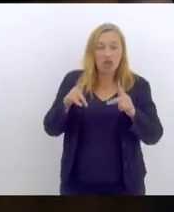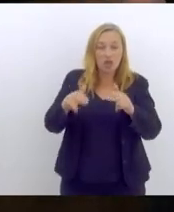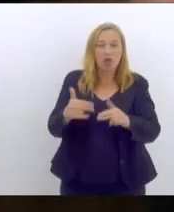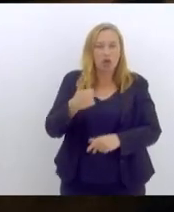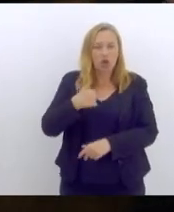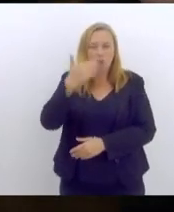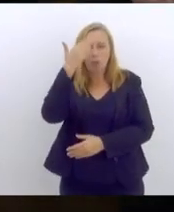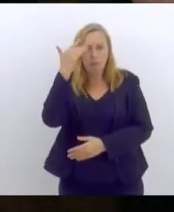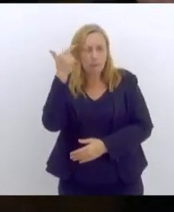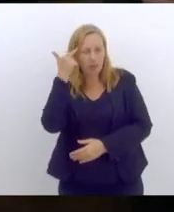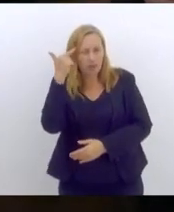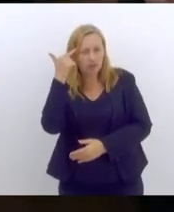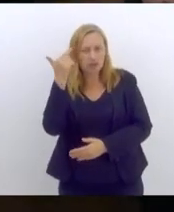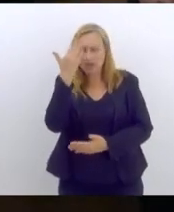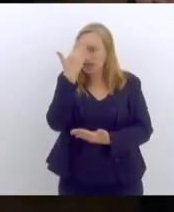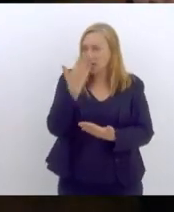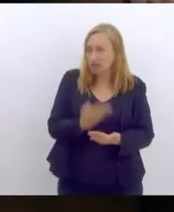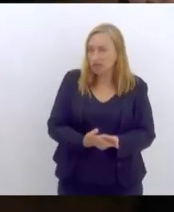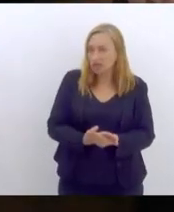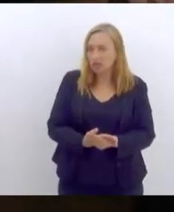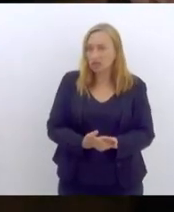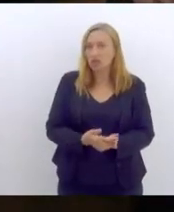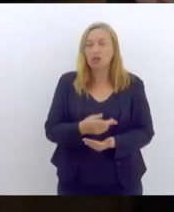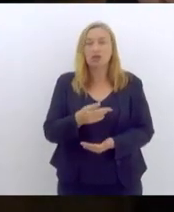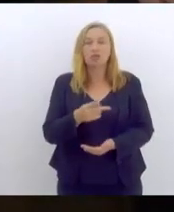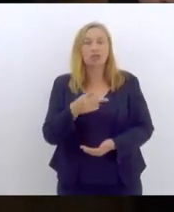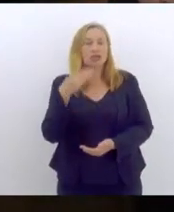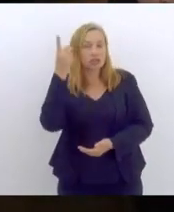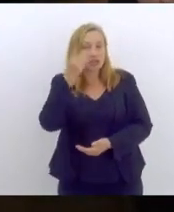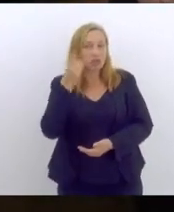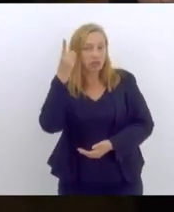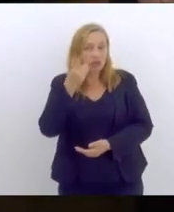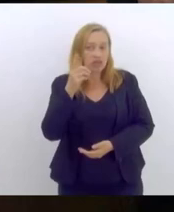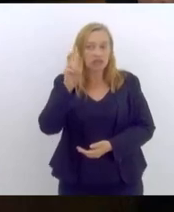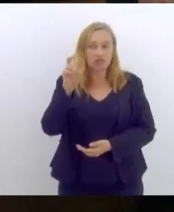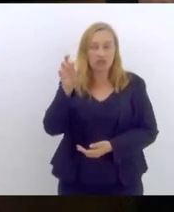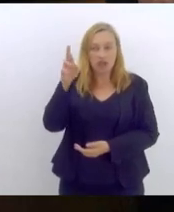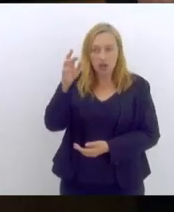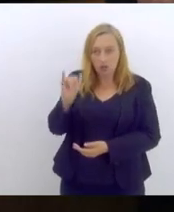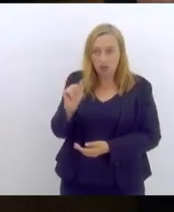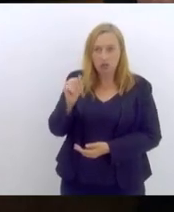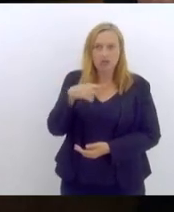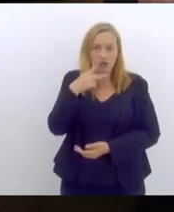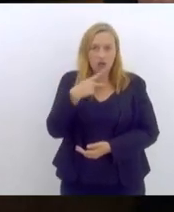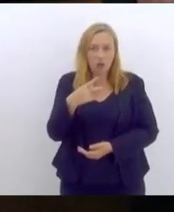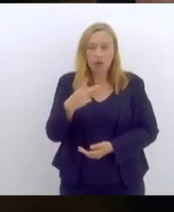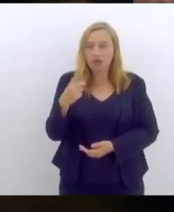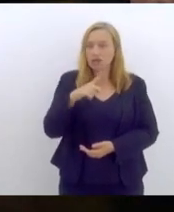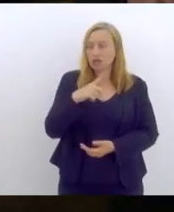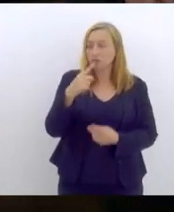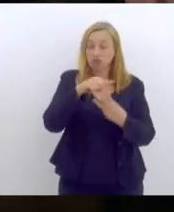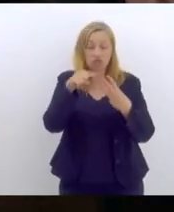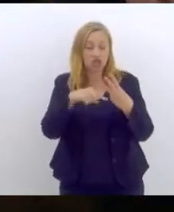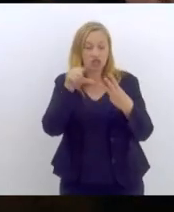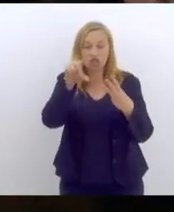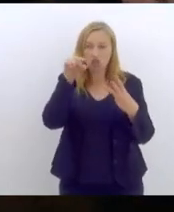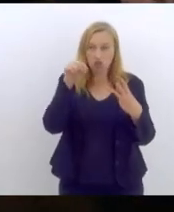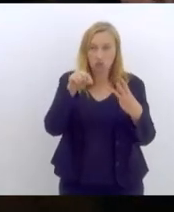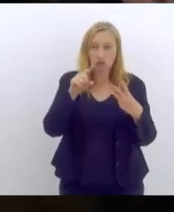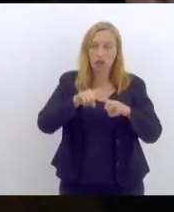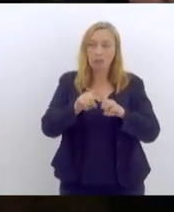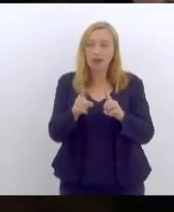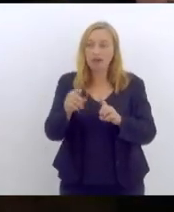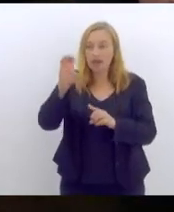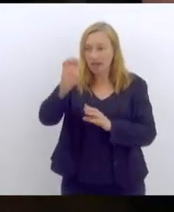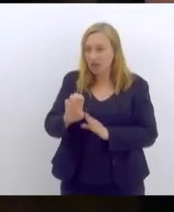acredito, eu vou votar sim. E como a deputada Verônica colocou aqui, deixou bem claro, nós temos três escolhas. Mas a